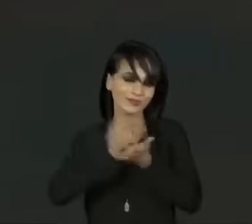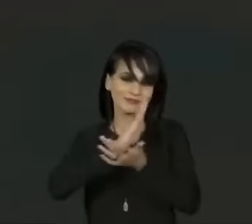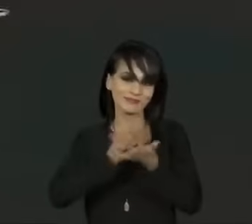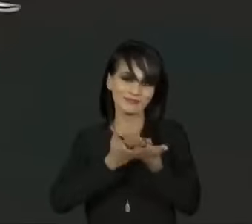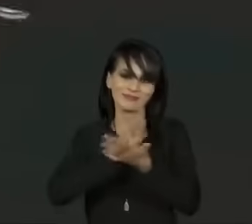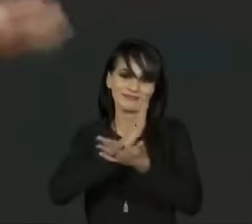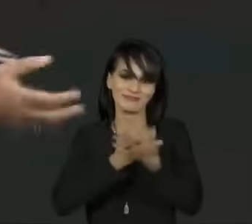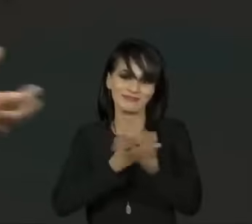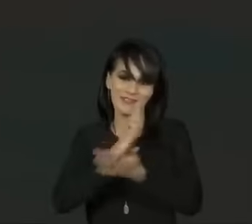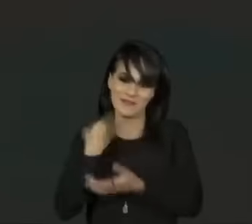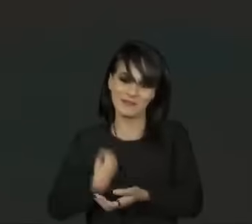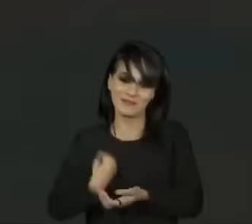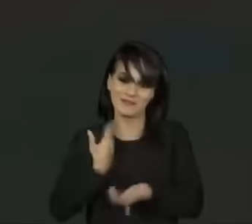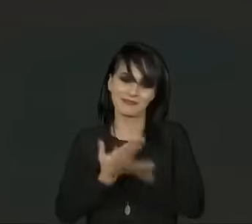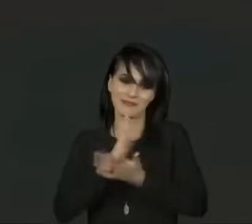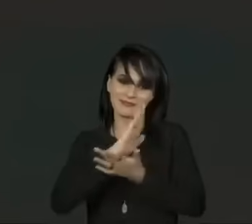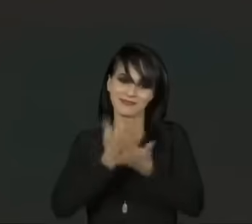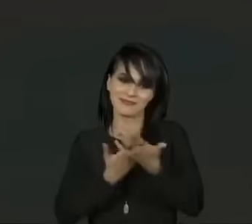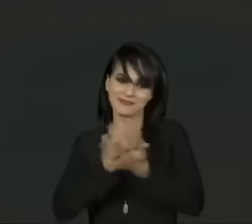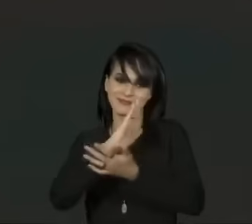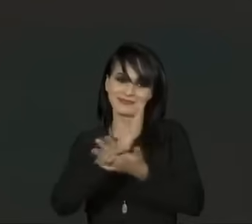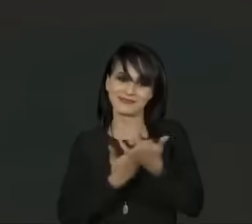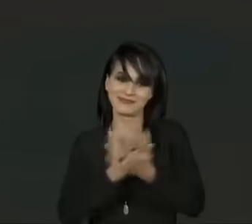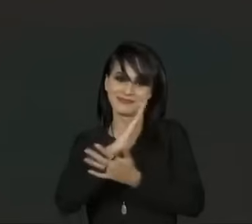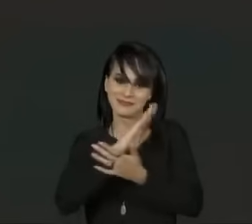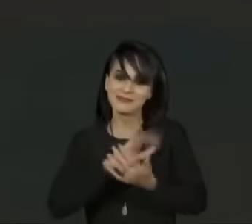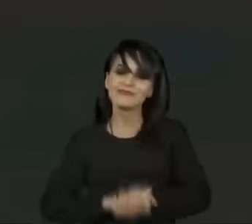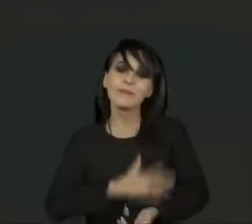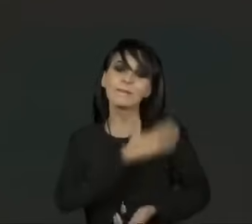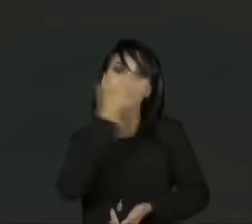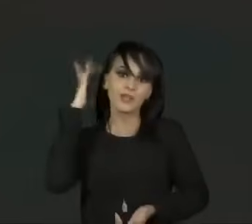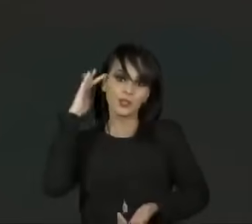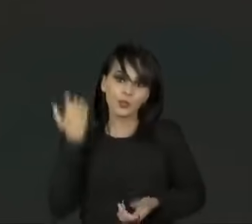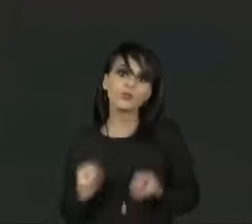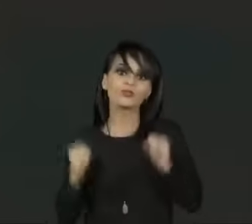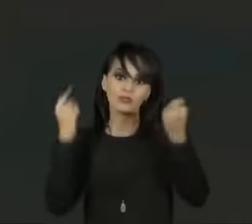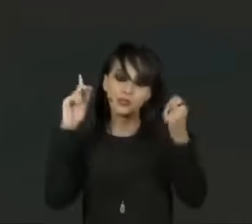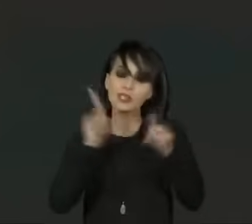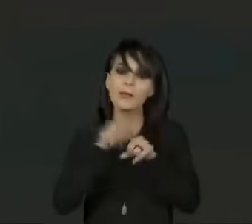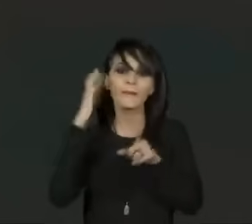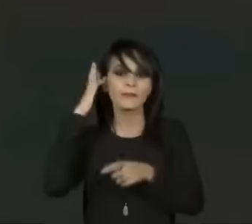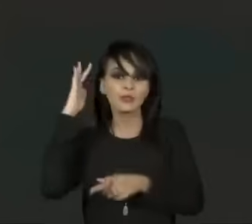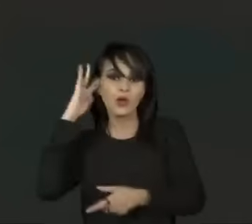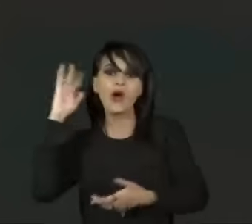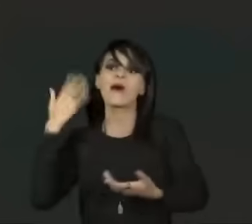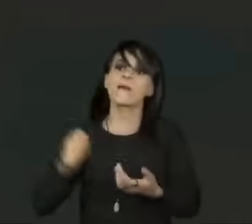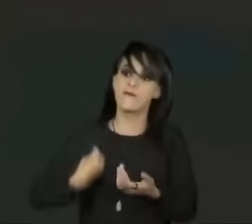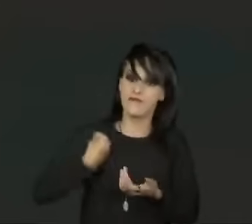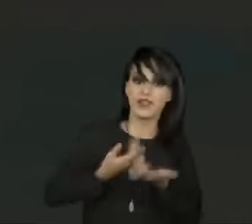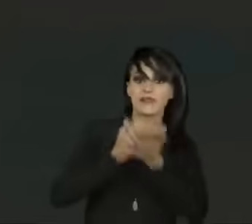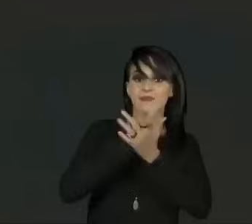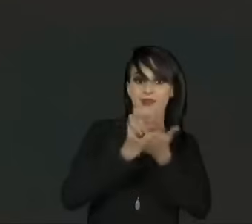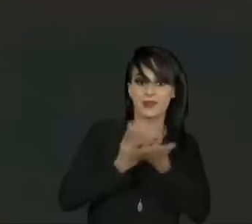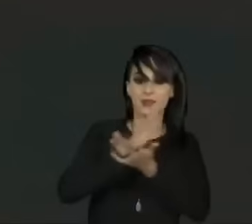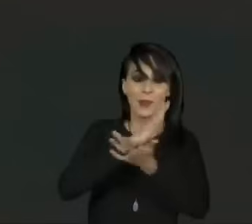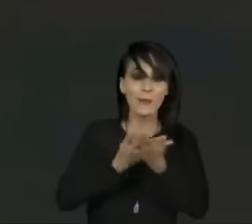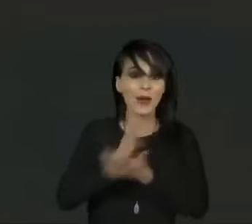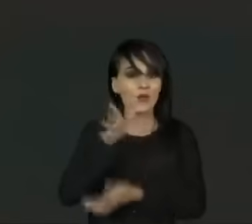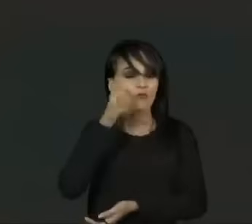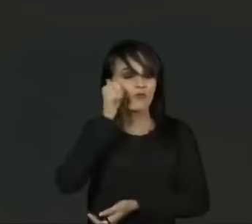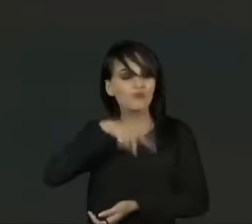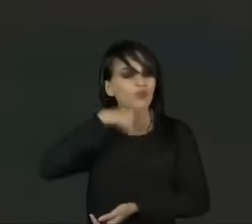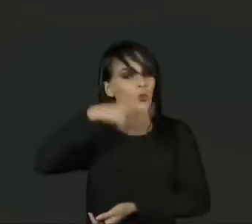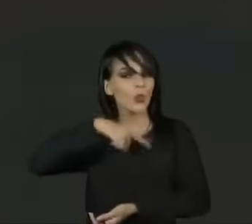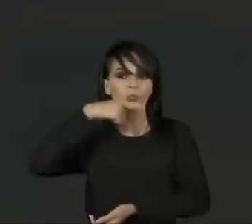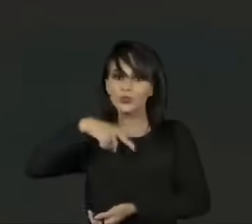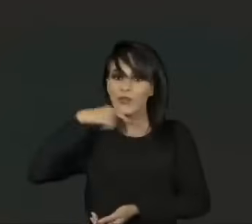vida perturbada pessoas que vivem estressada sono perturbada vida perturbada não dormem